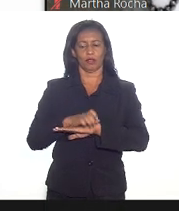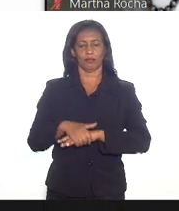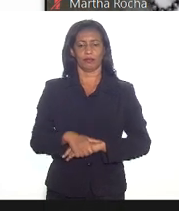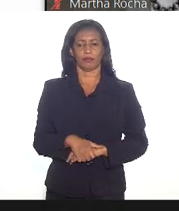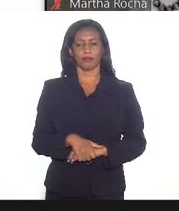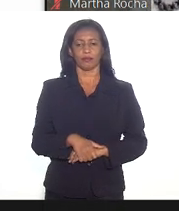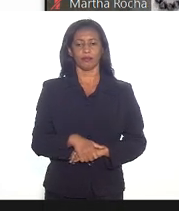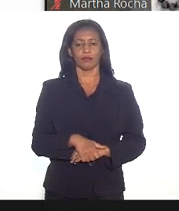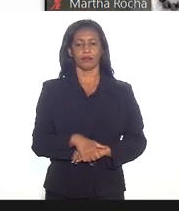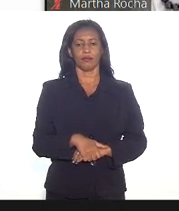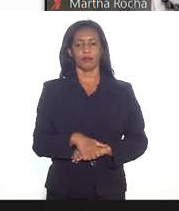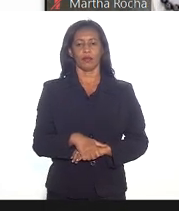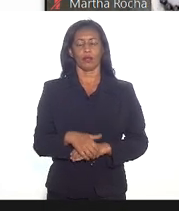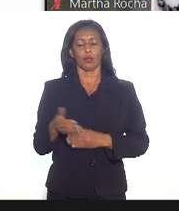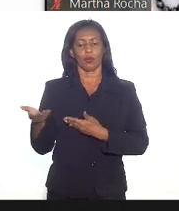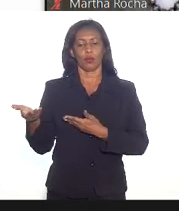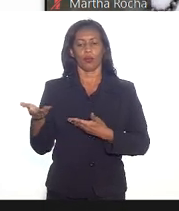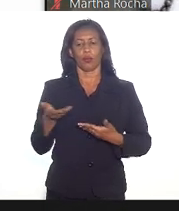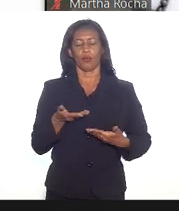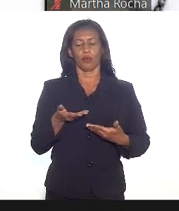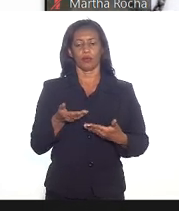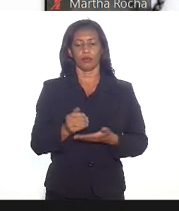Consoante edital de convocação,